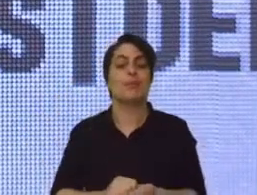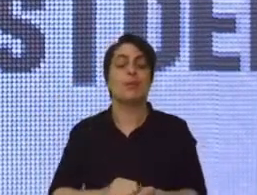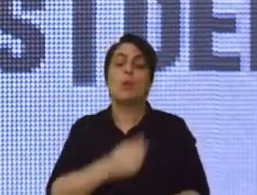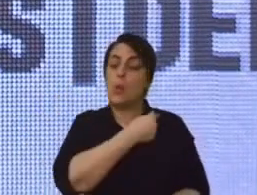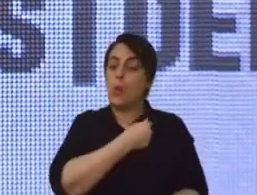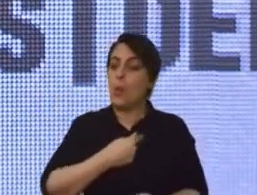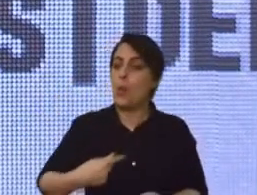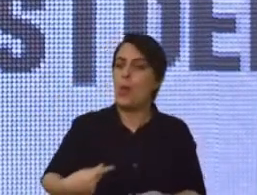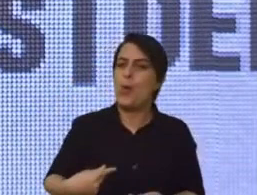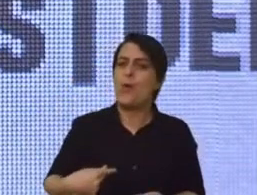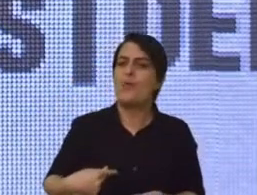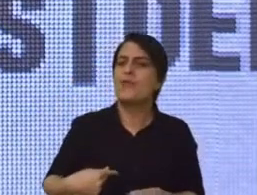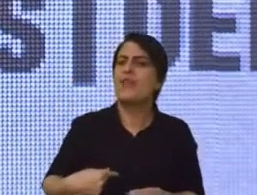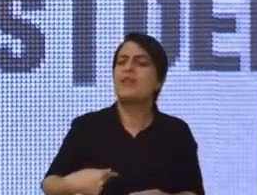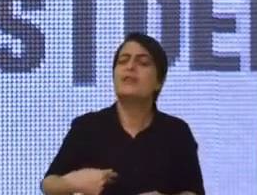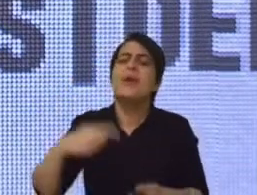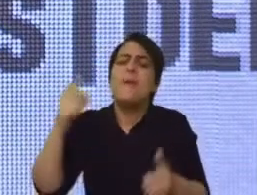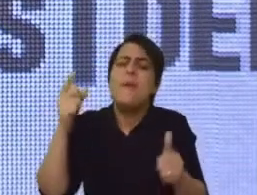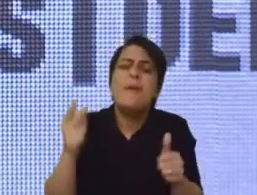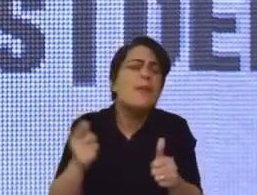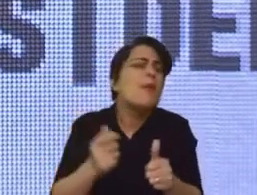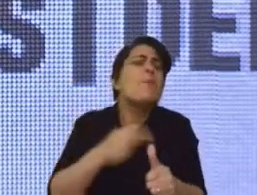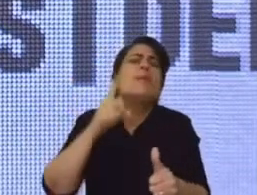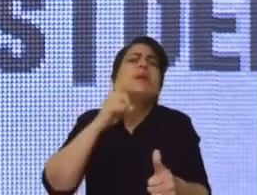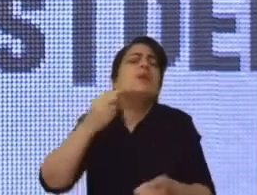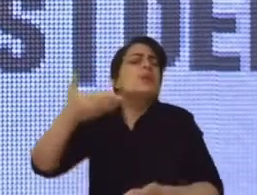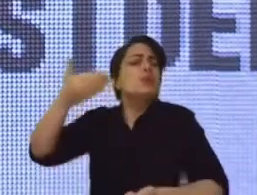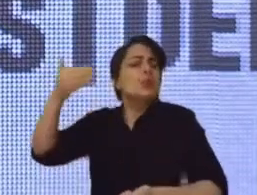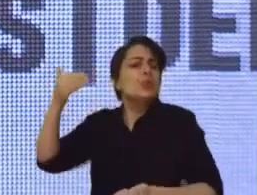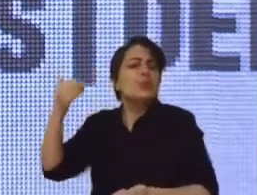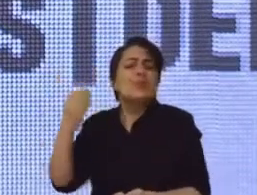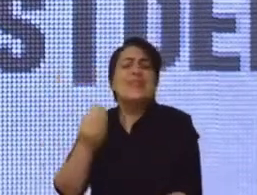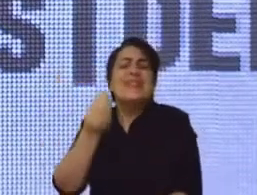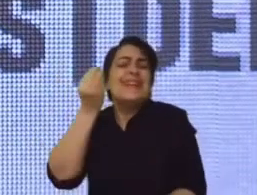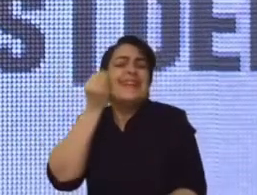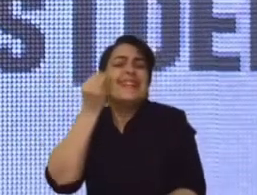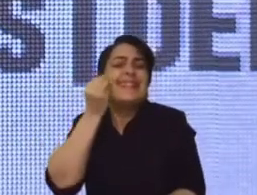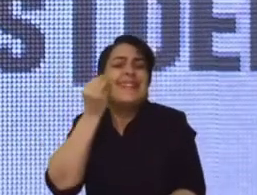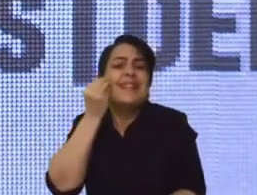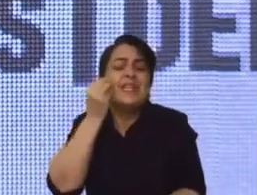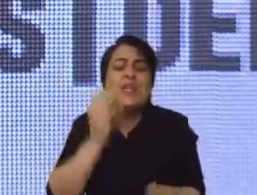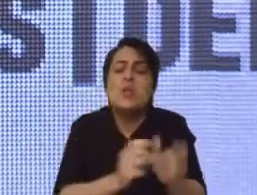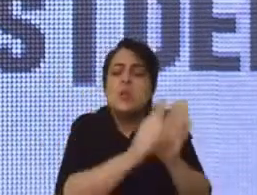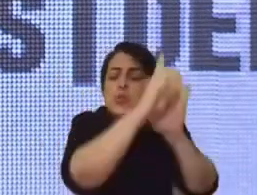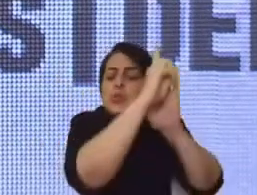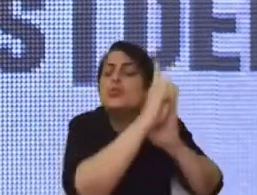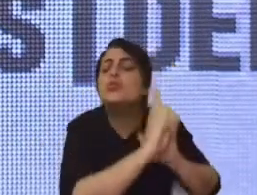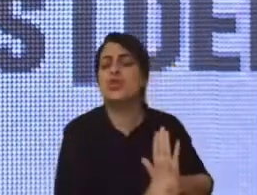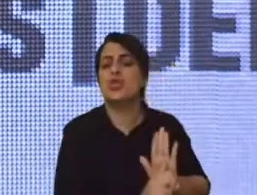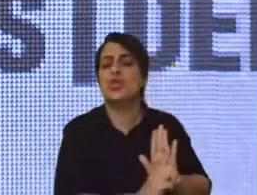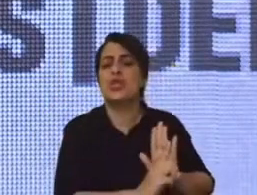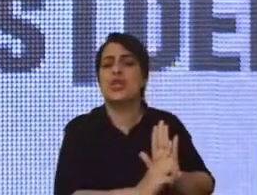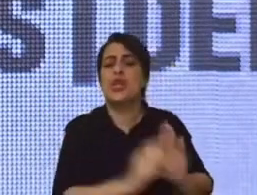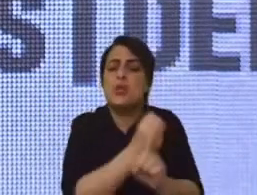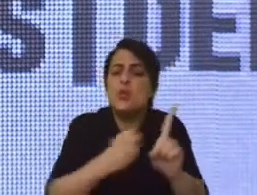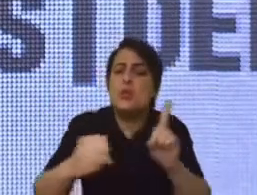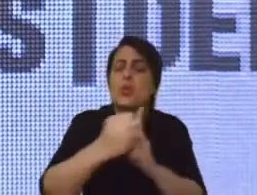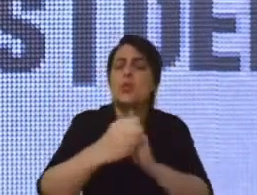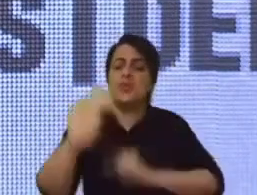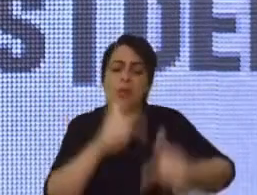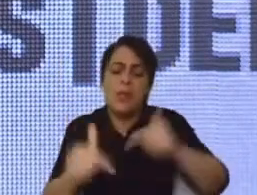o primeiro dia, tem tentado retirar direitos sociais, trabalhistas e